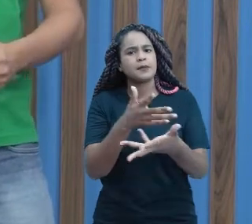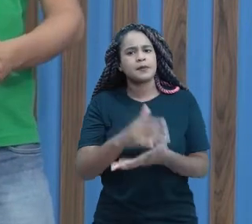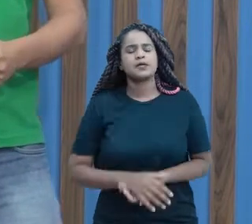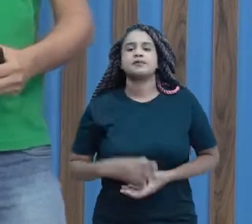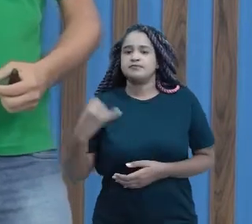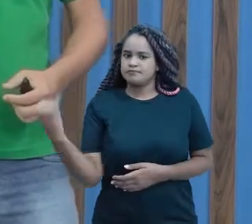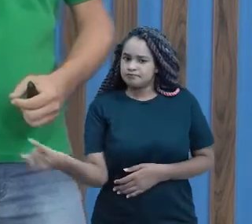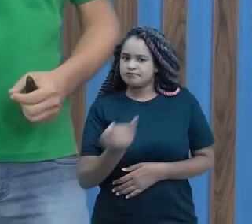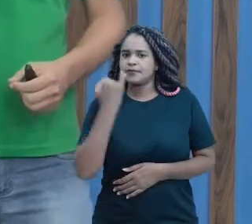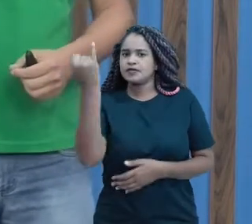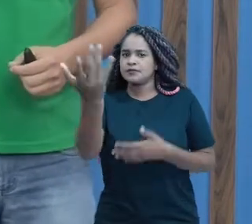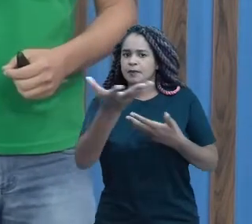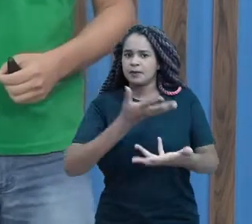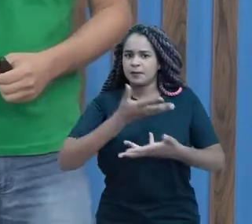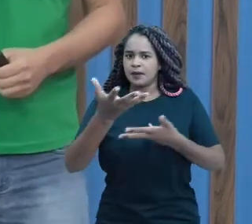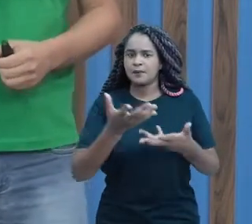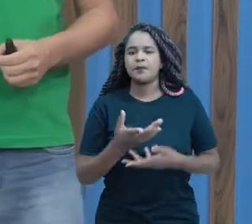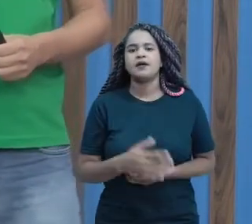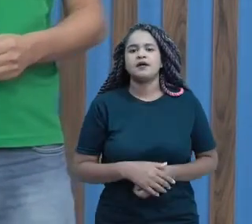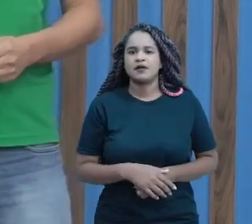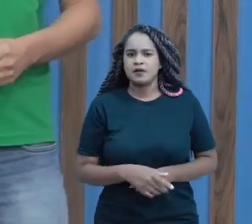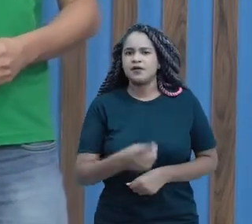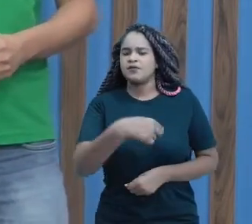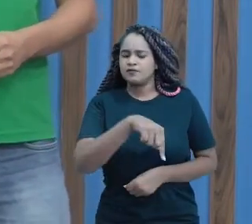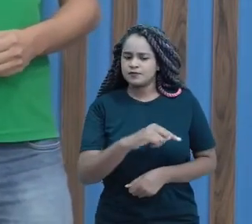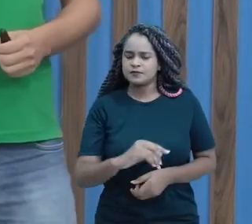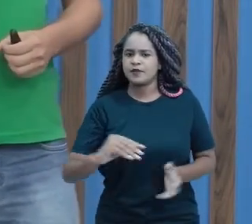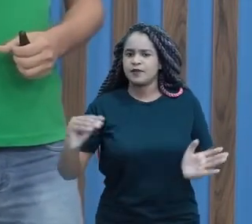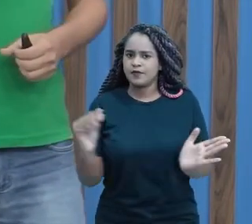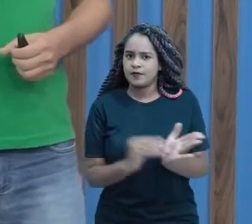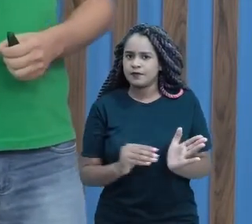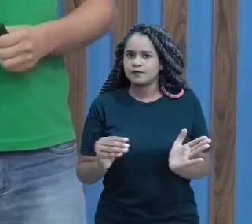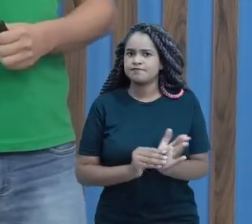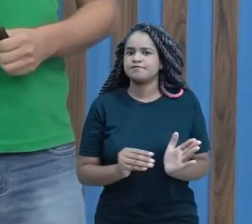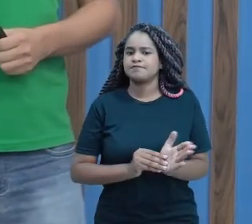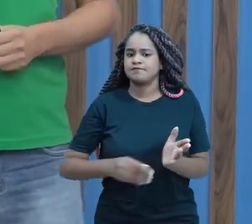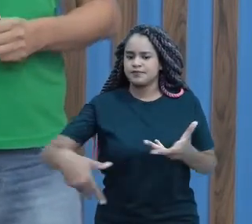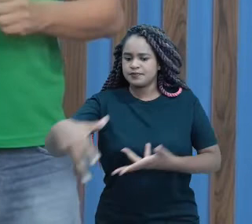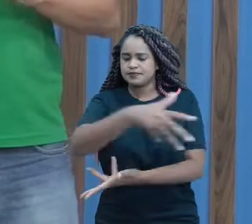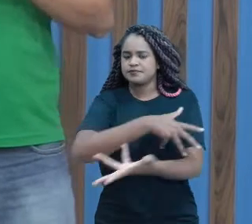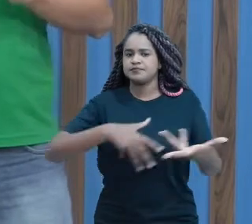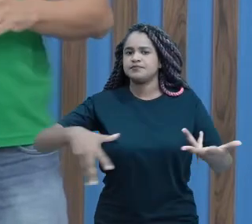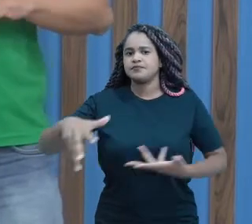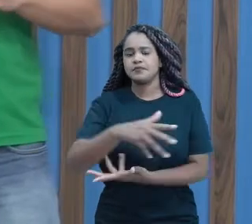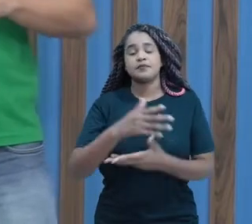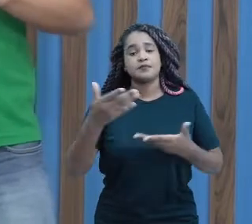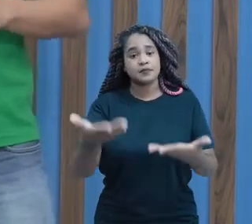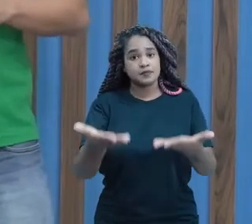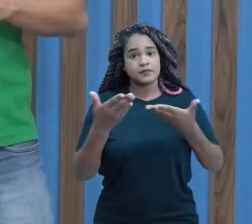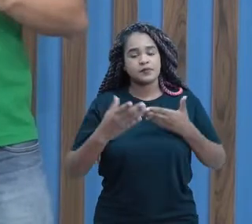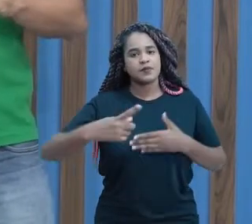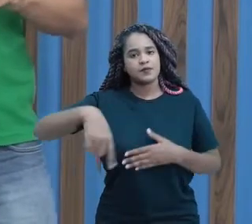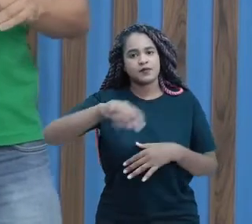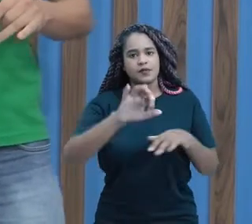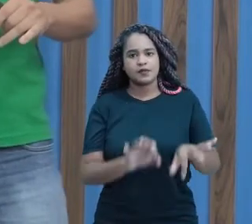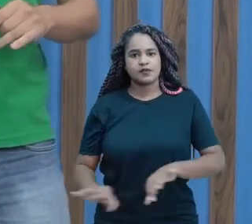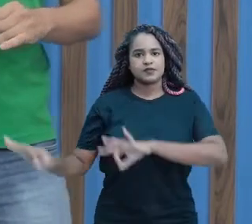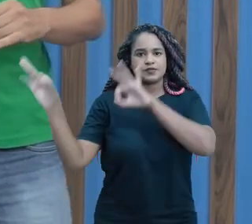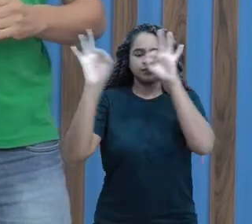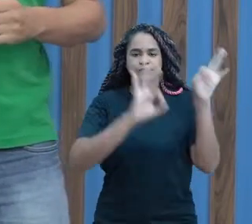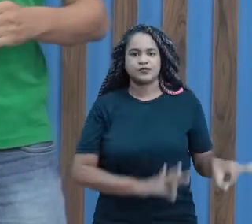essa interação, que o nono está devendo ainda. Então, já convido vocês que estiverem aí acompanhando pelo